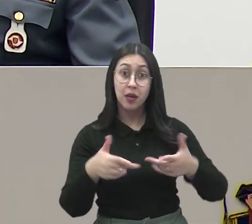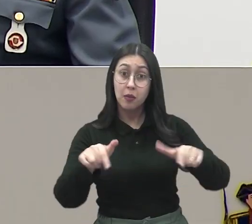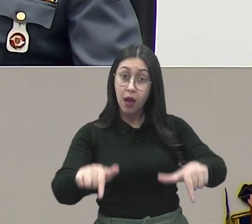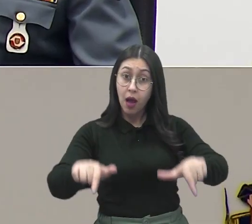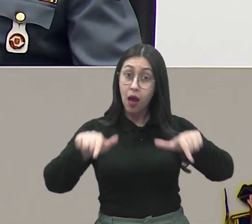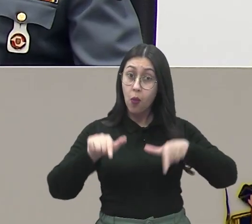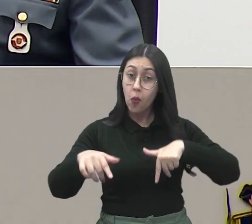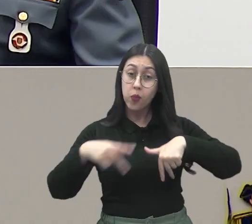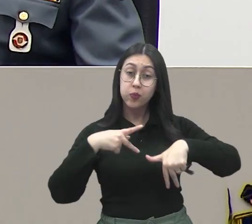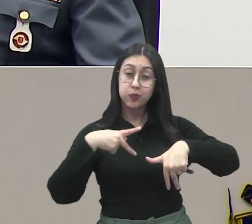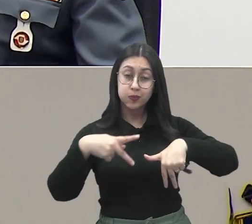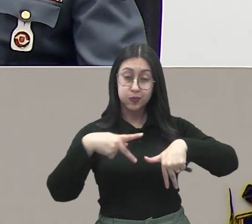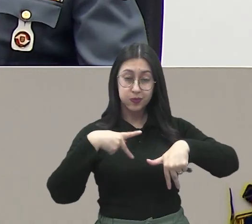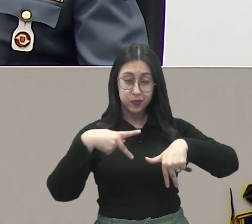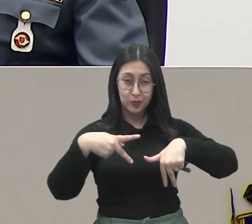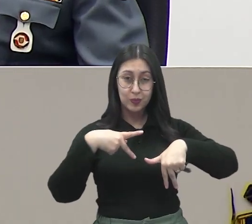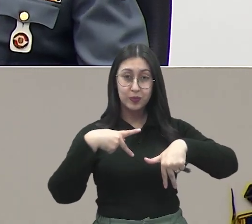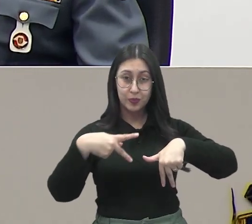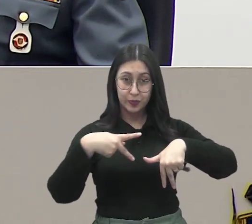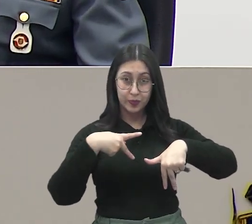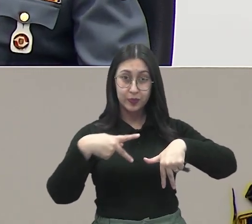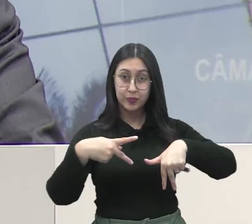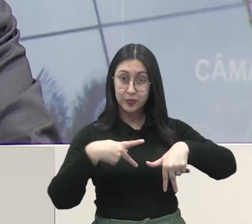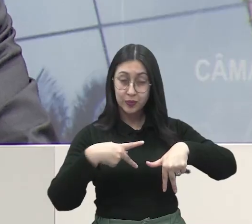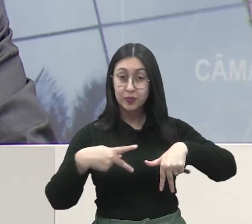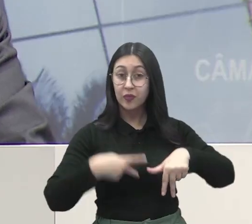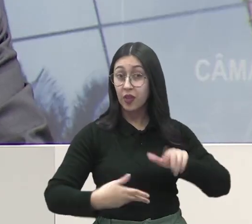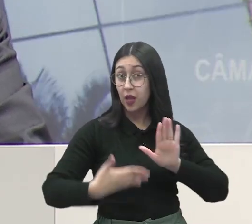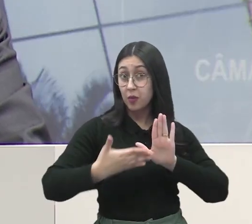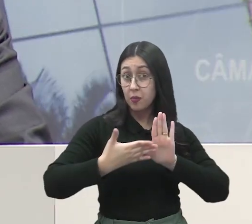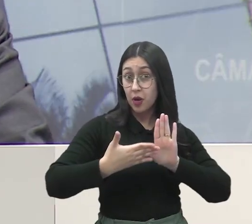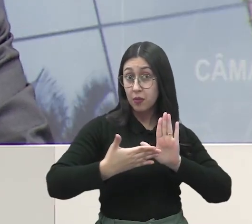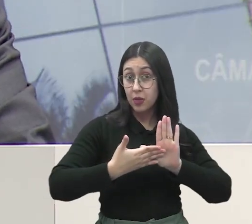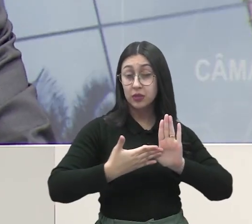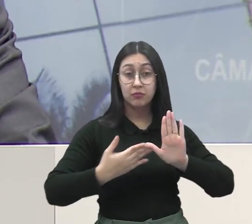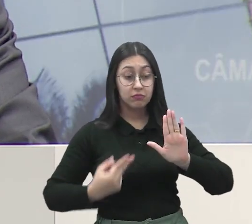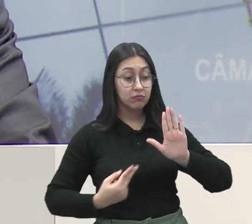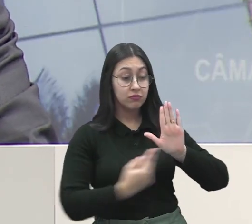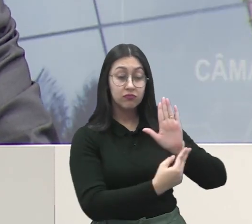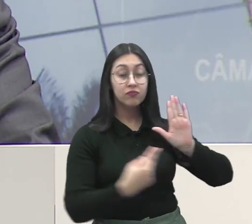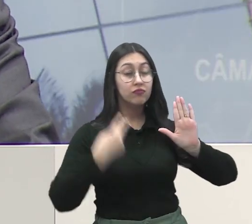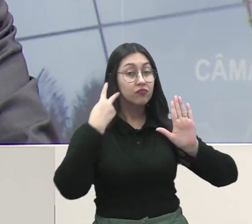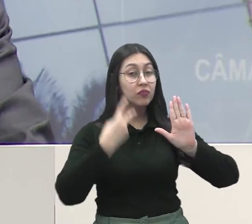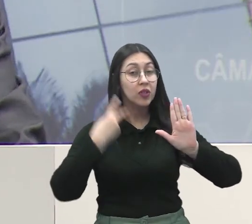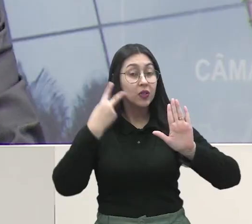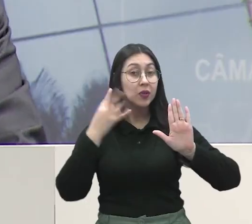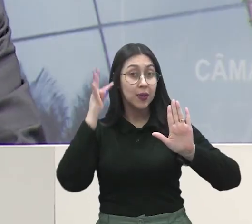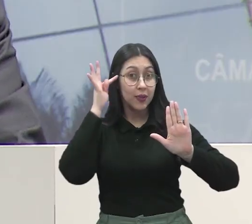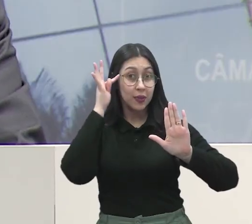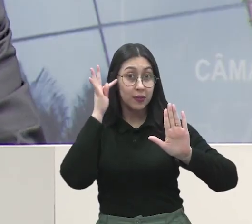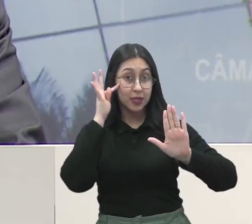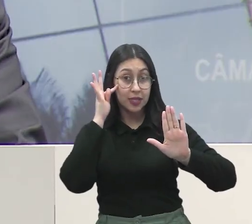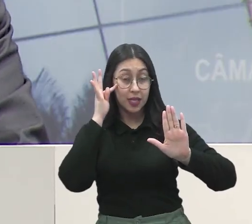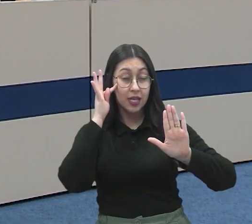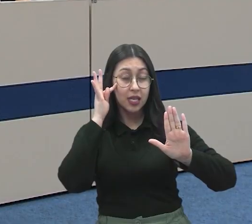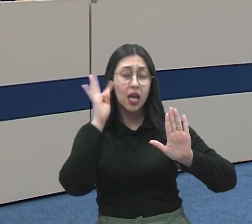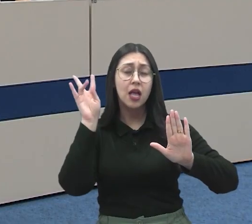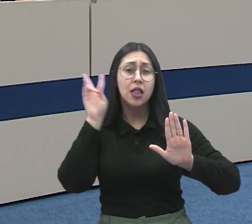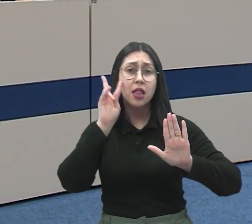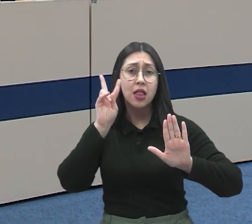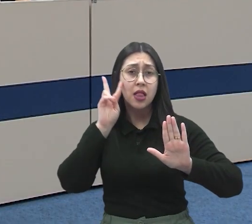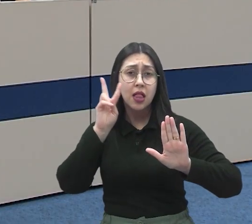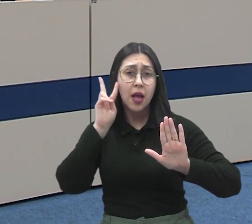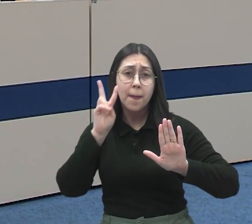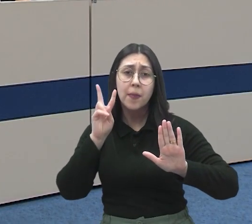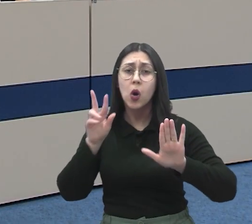para receber o título de cidadão joseense. A propositura foi iniciativa do vereador Tomás Henrique, que relembrou